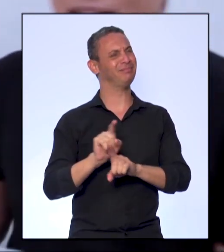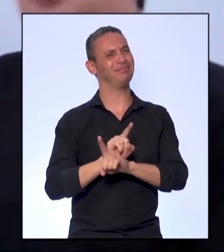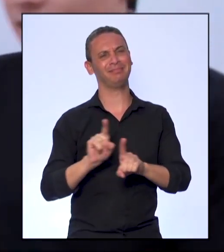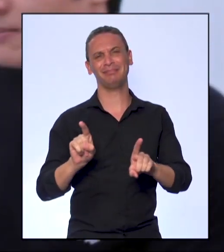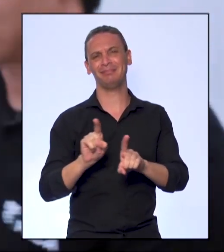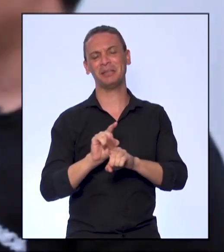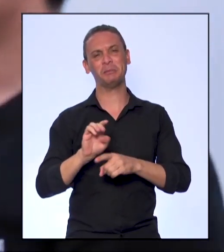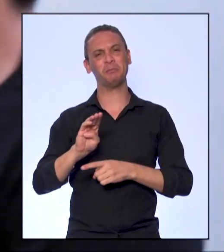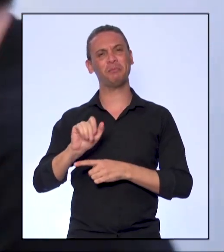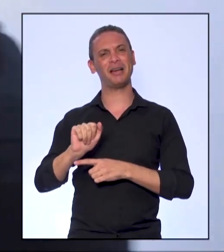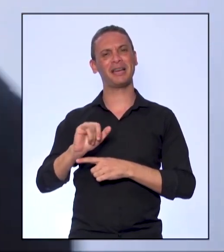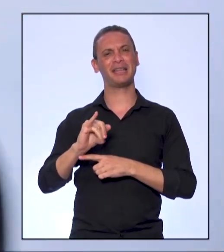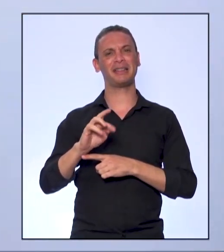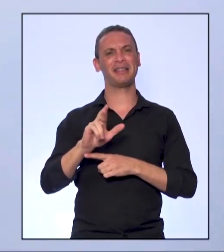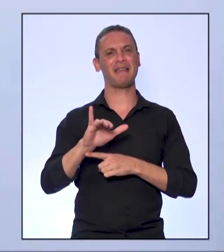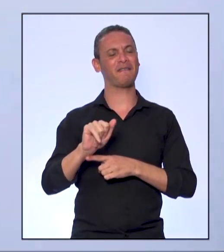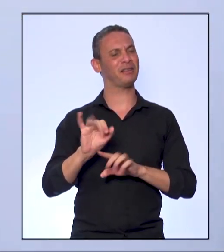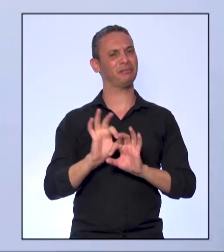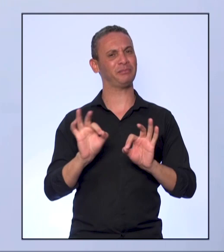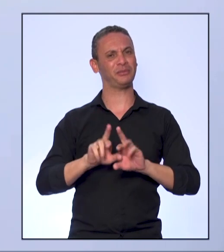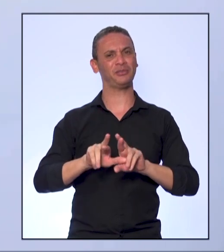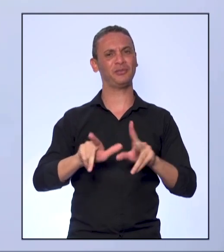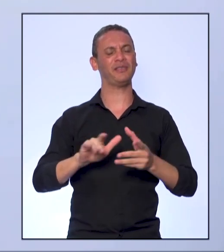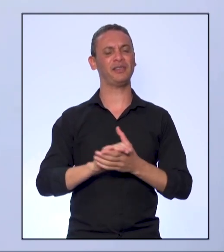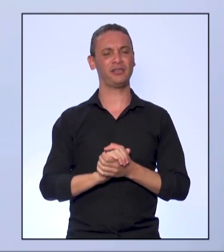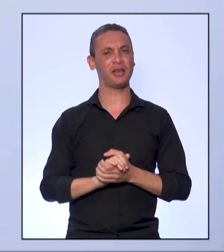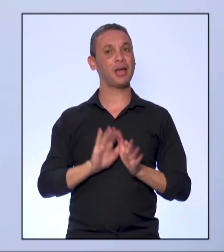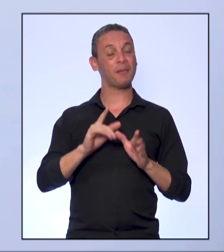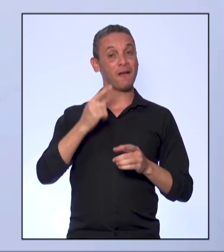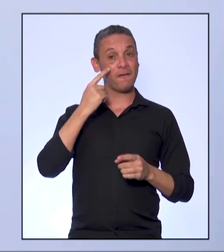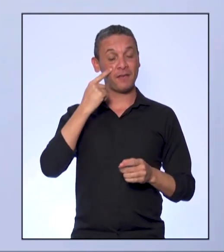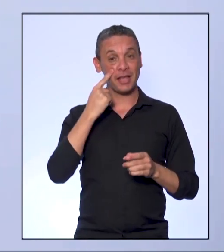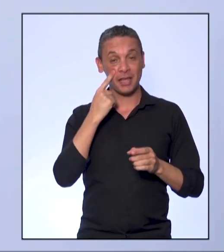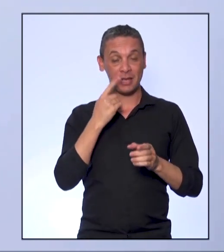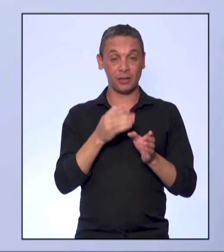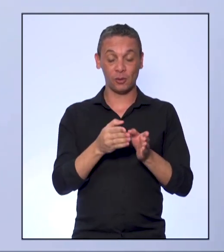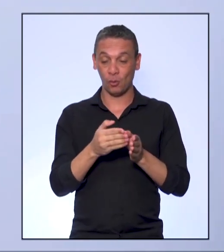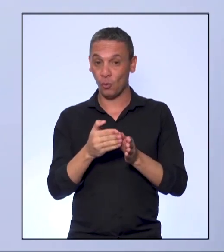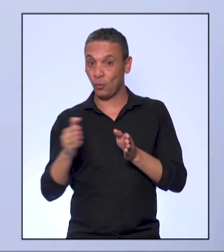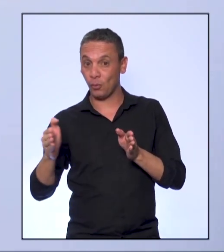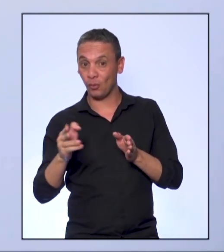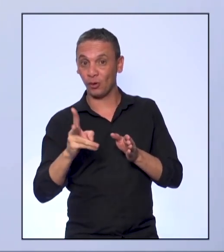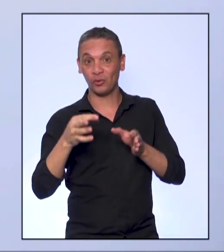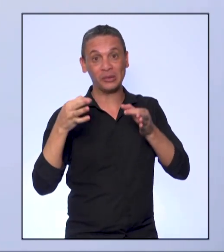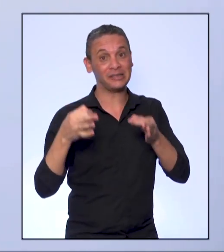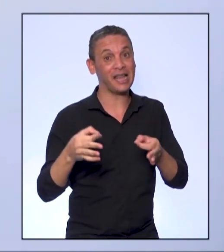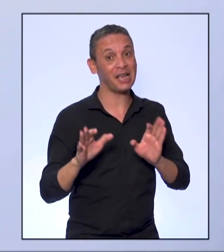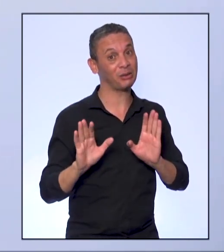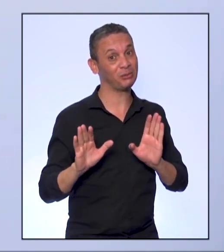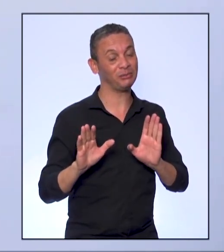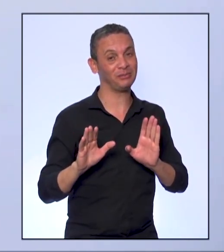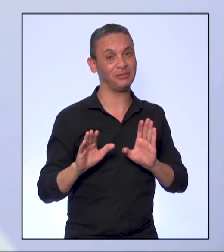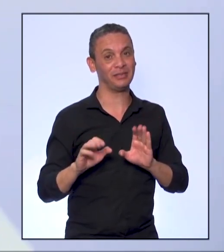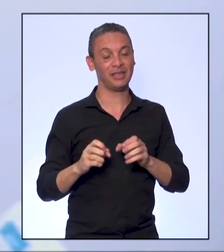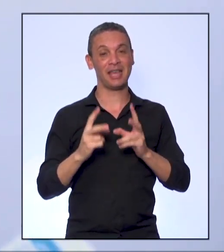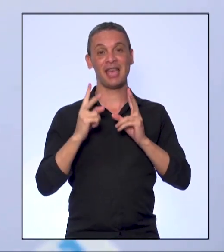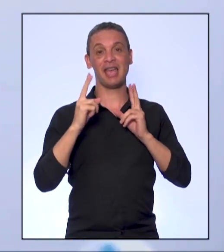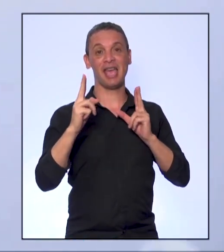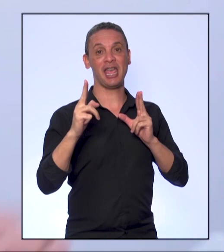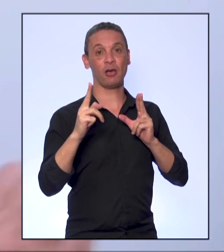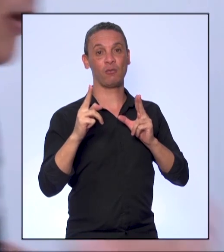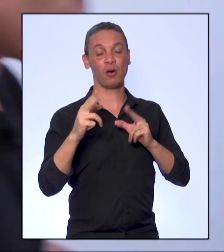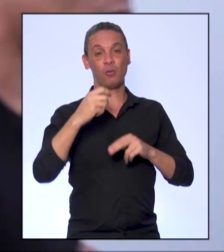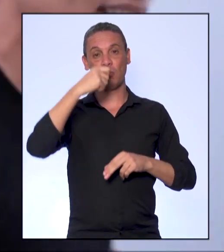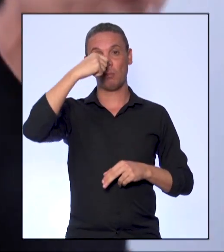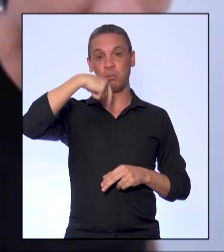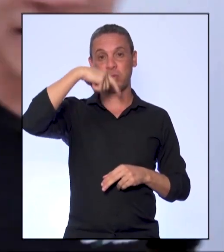infecção bacteriana, tá? Mas olha que interessante. O resto estaria até certo. É a mesma da epidemia conhecida como